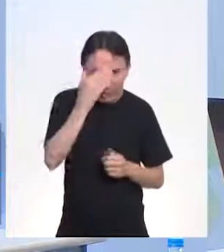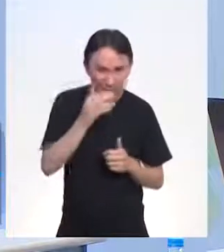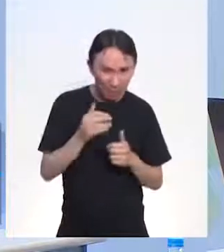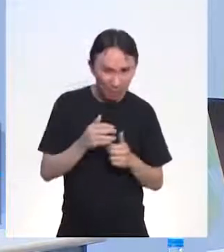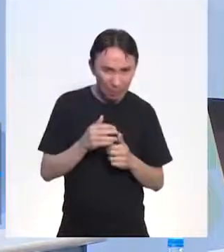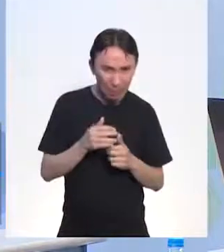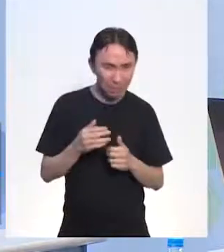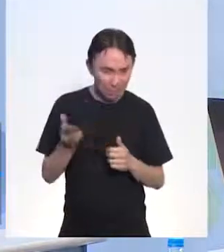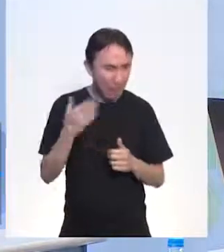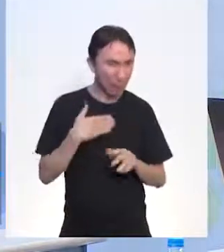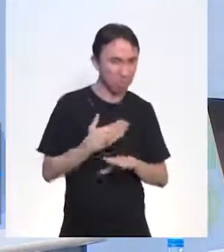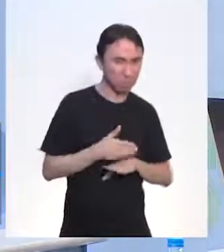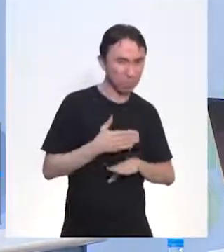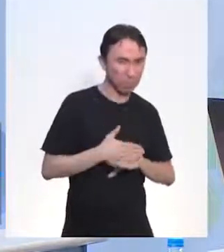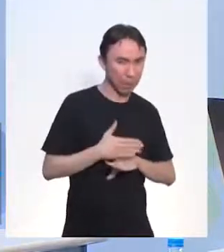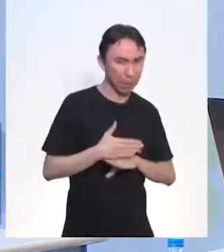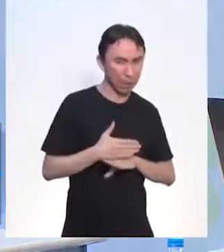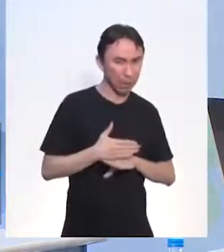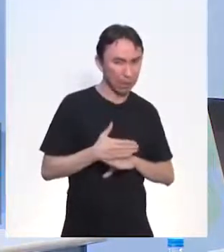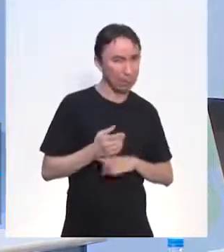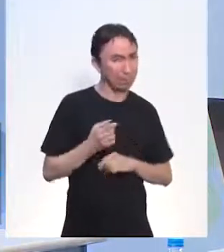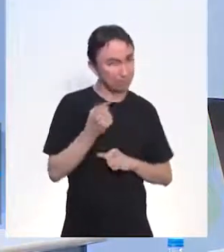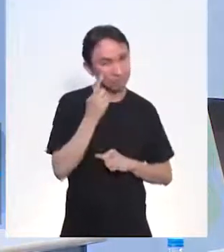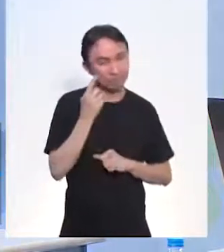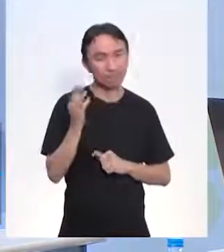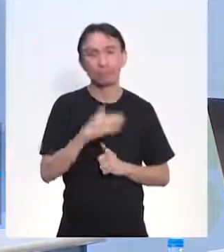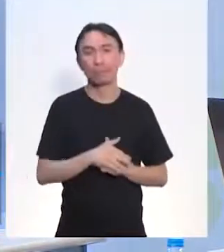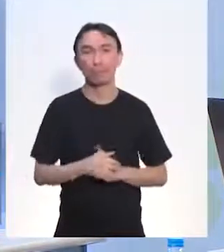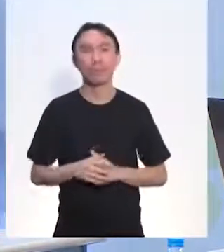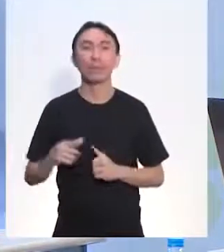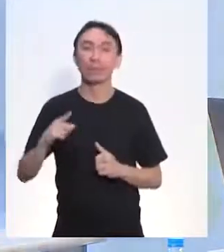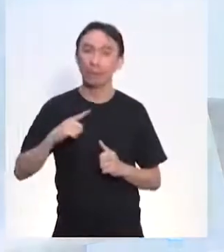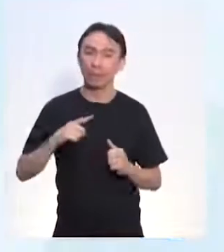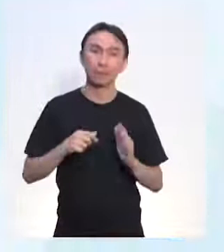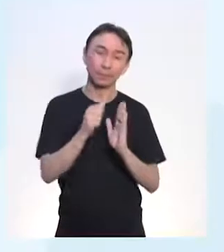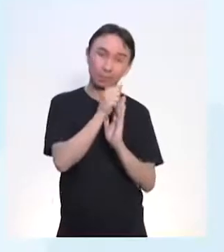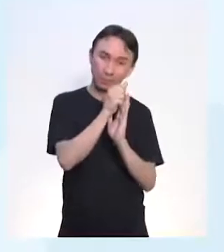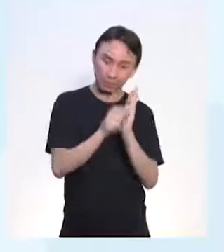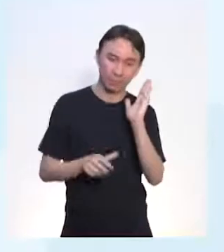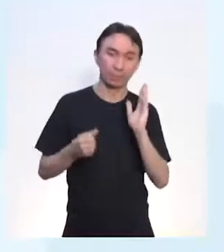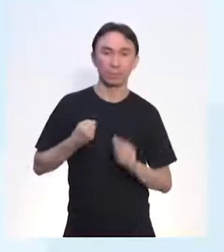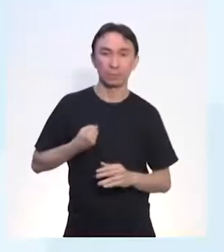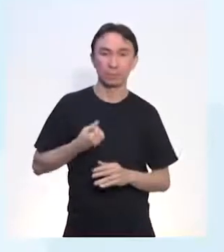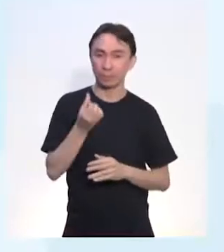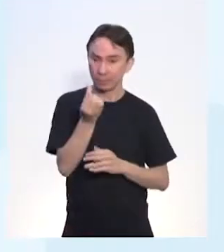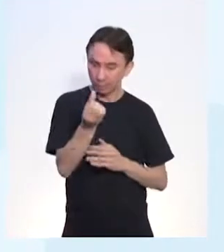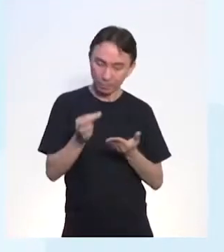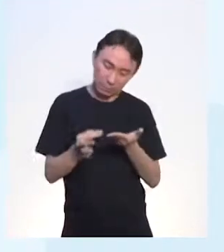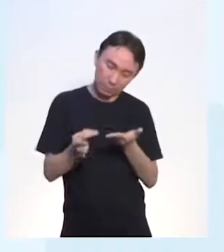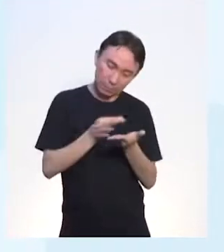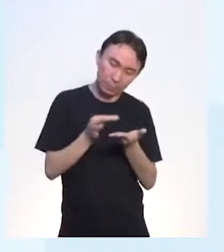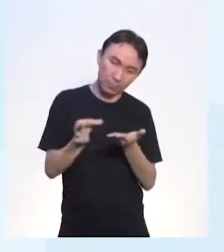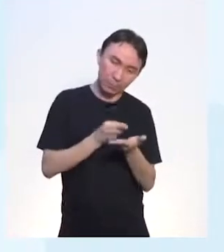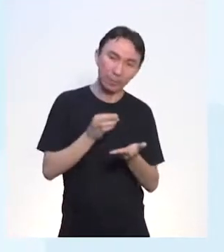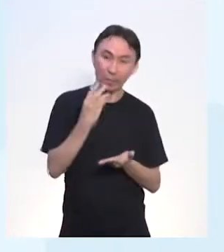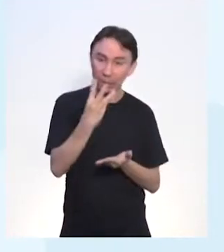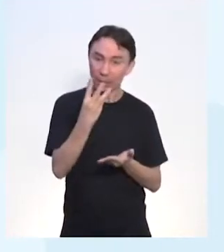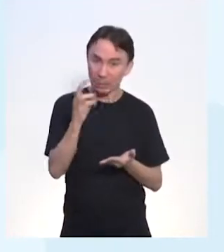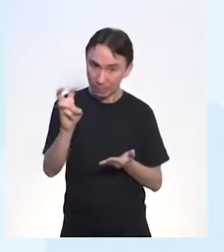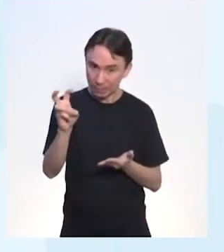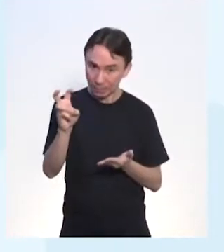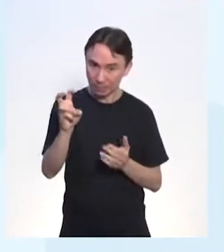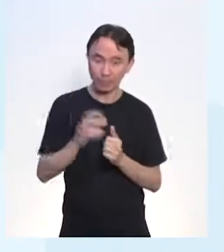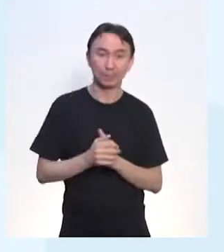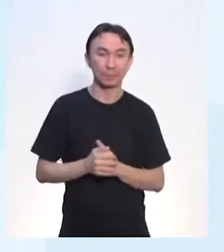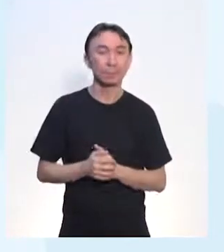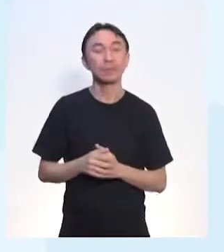Vamos praticar? Então, temos aqui a atividade 6 da página 35. Se a